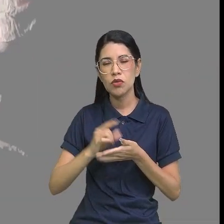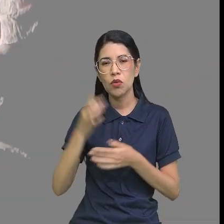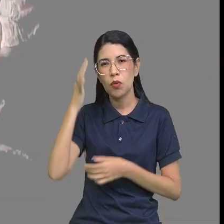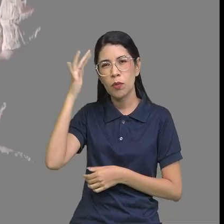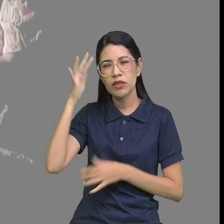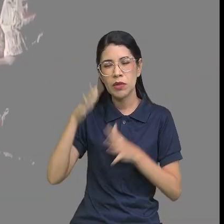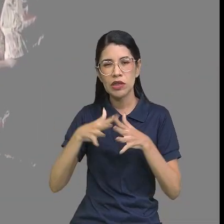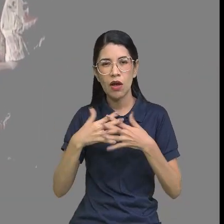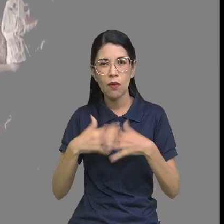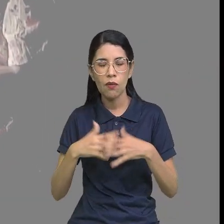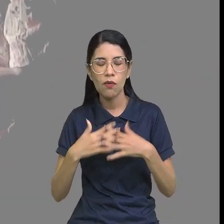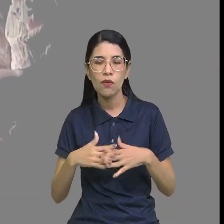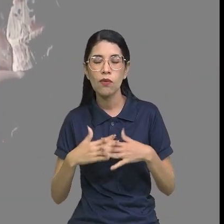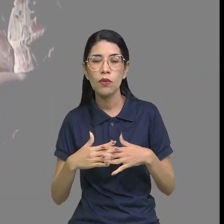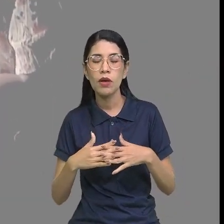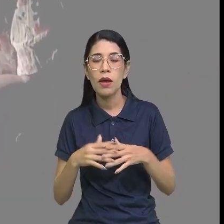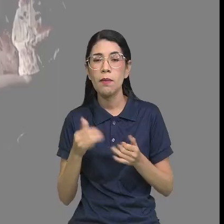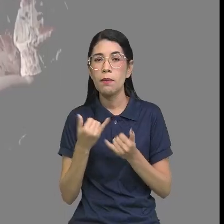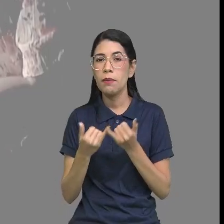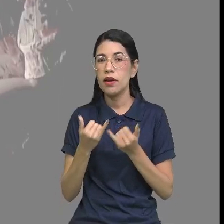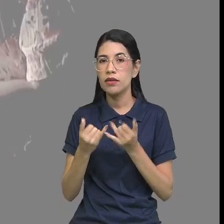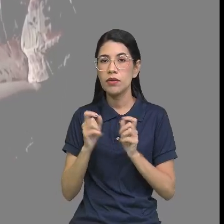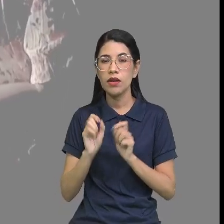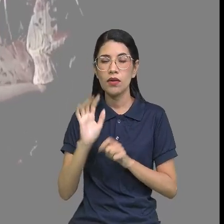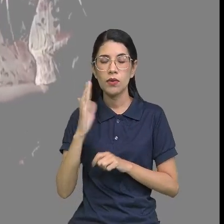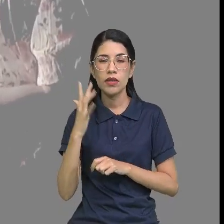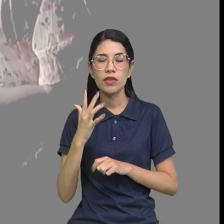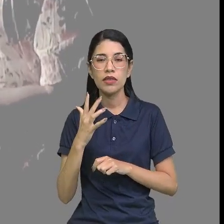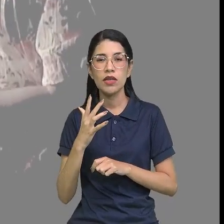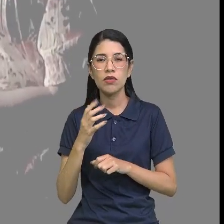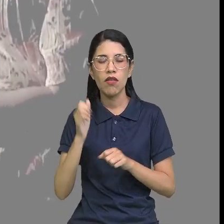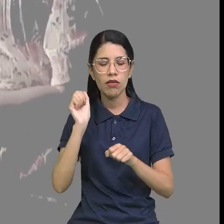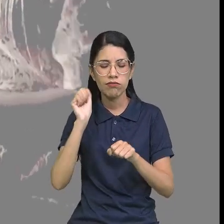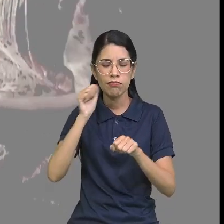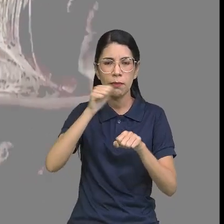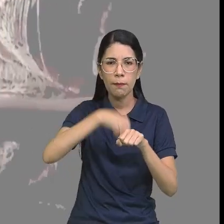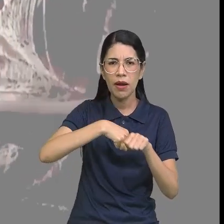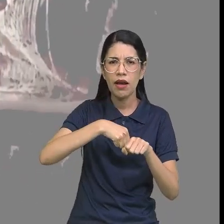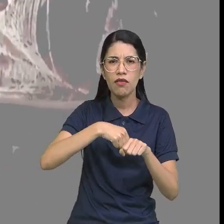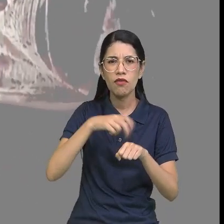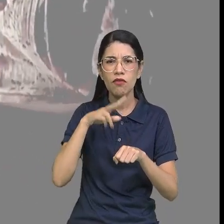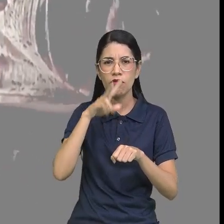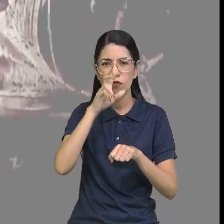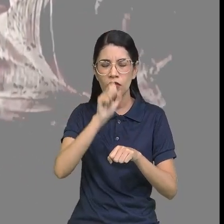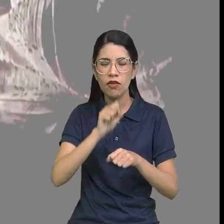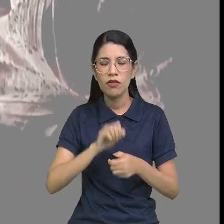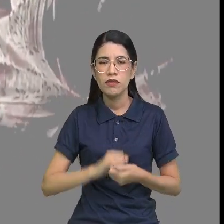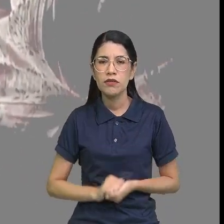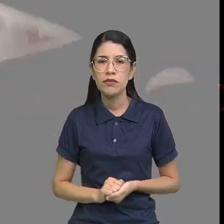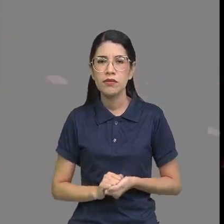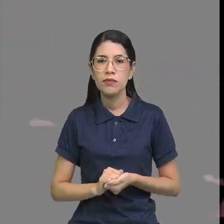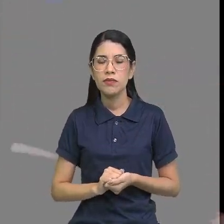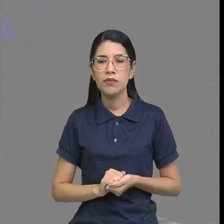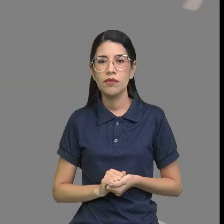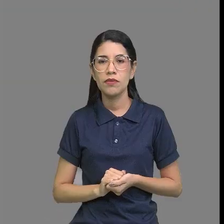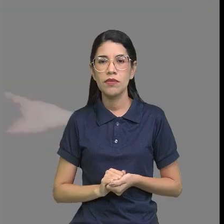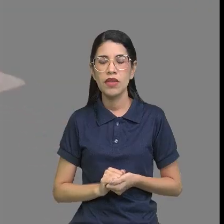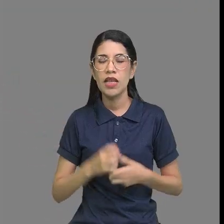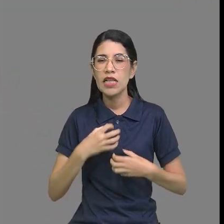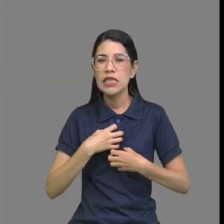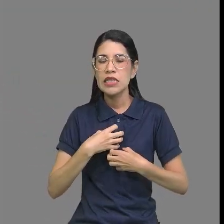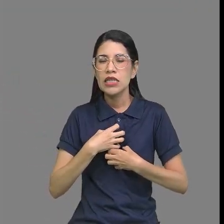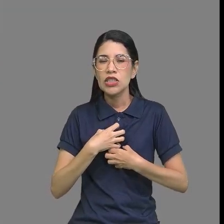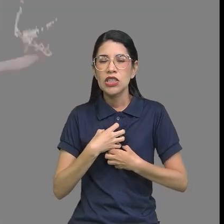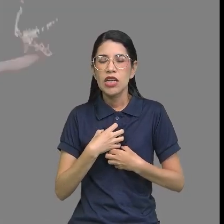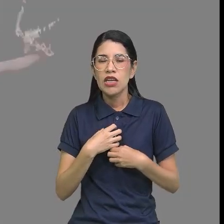pensava. Parecia que lhe tinham dado um forte cascudo na cabeça de ralos cabelos. Sentia-se